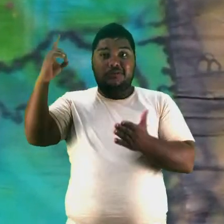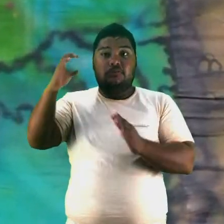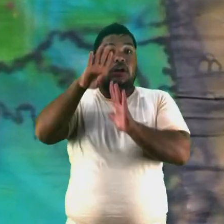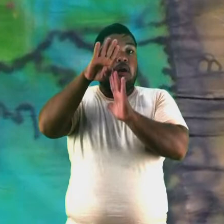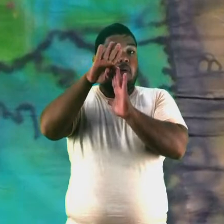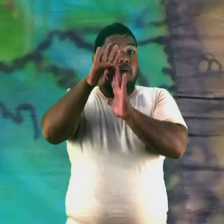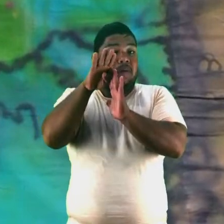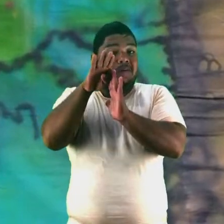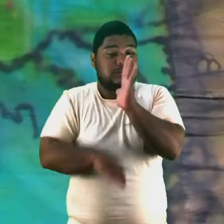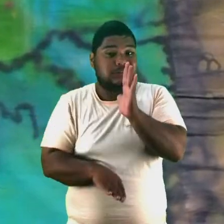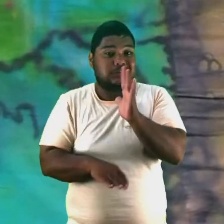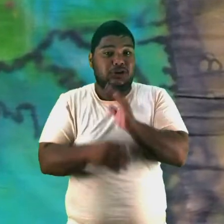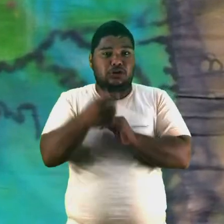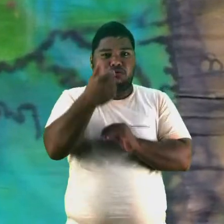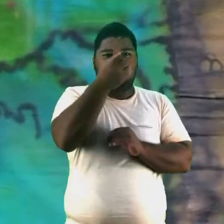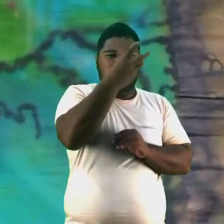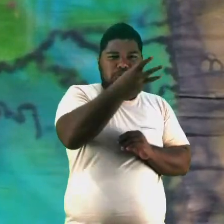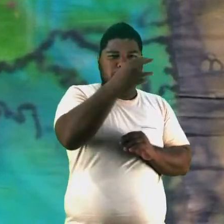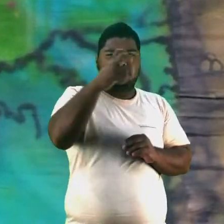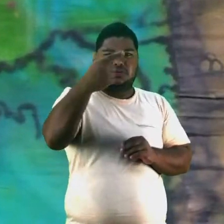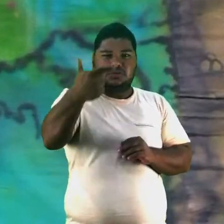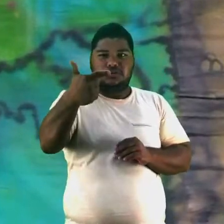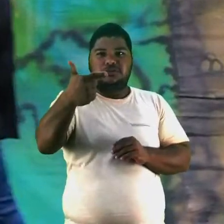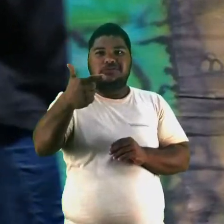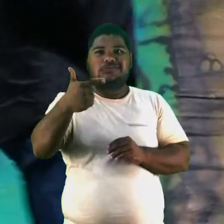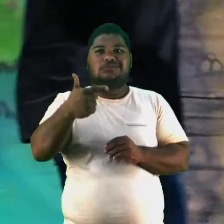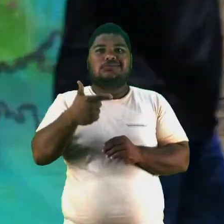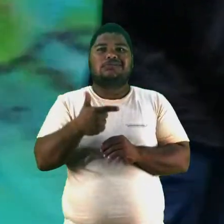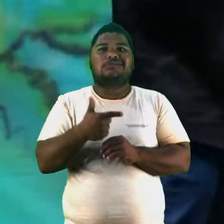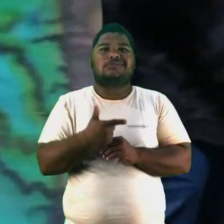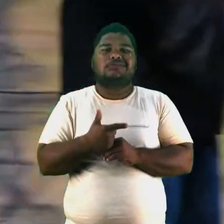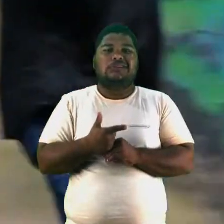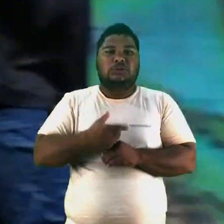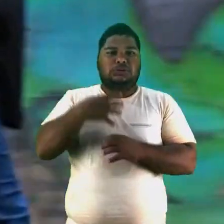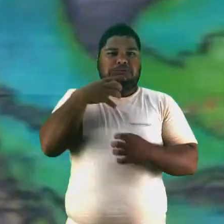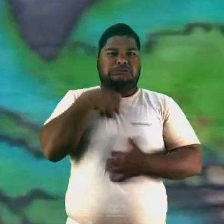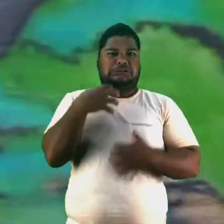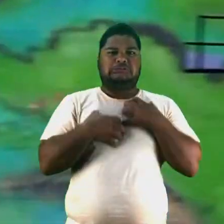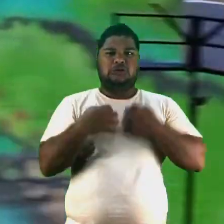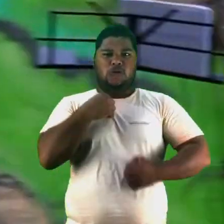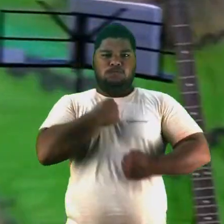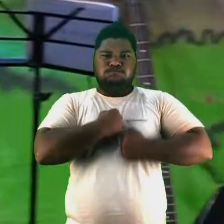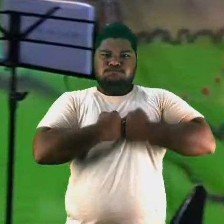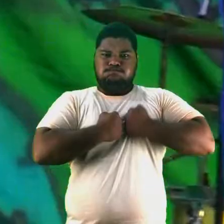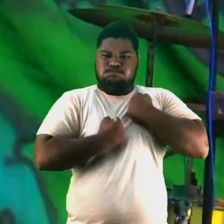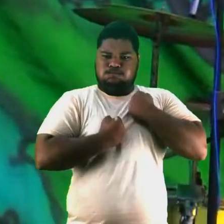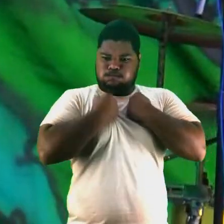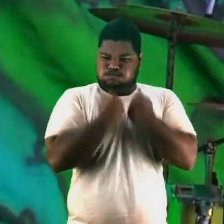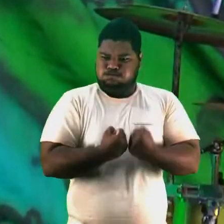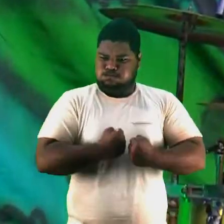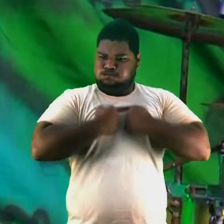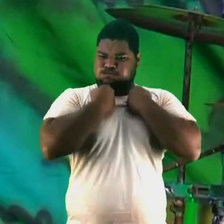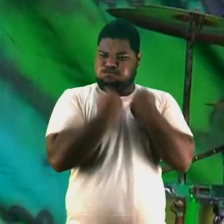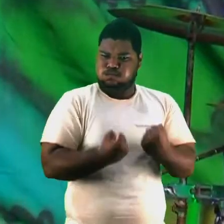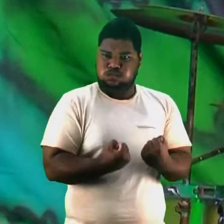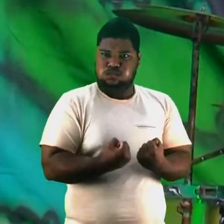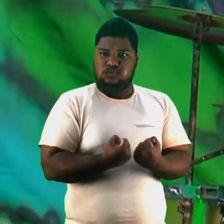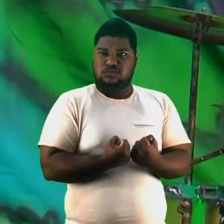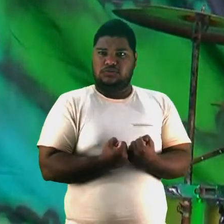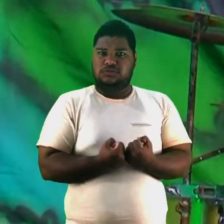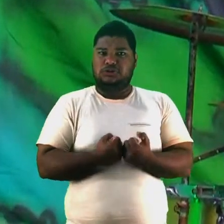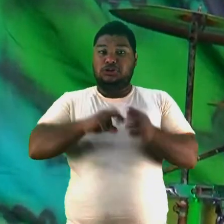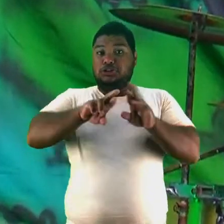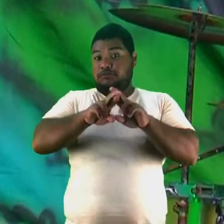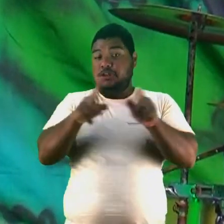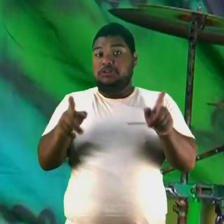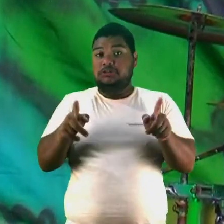de 32% do sentimento de raiva em relação àquelas pessoas que não liam 4 vezes